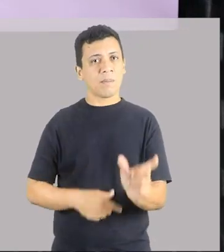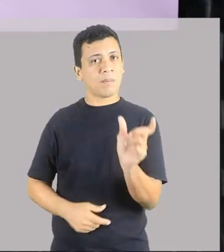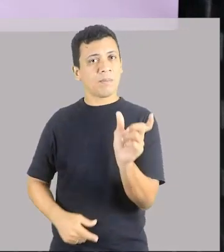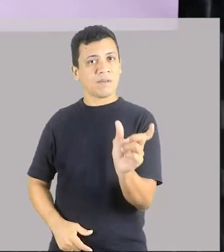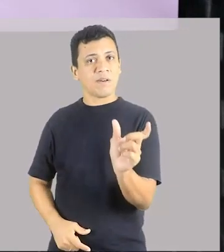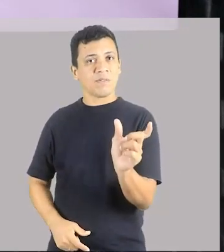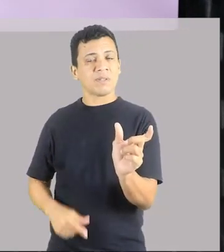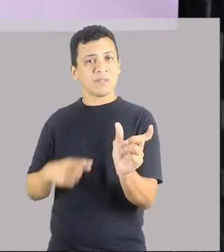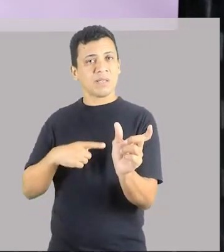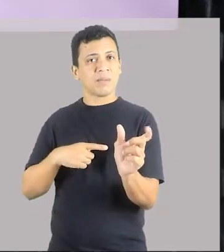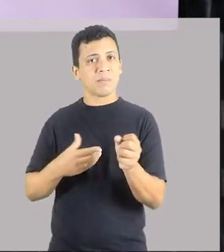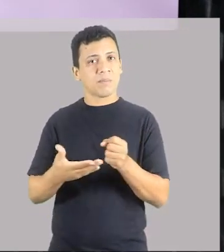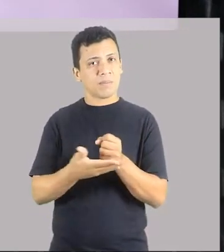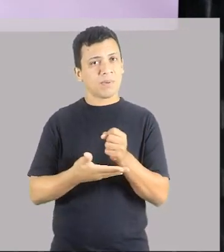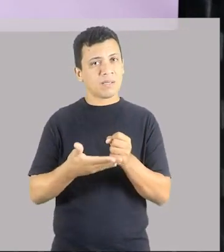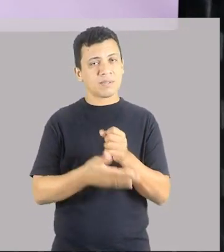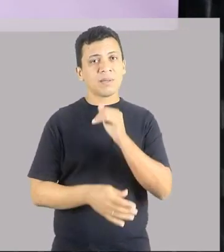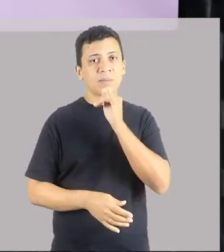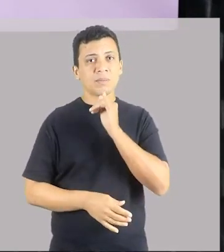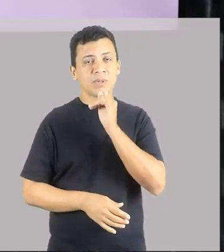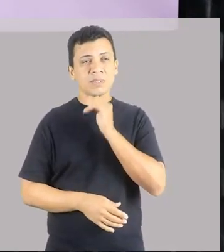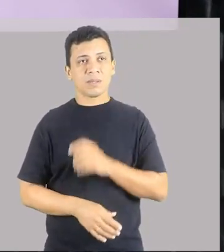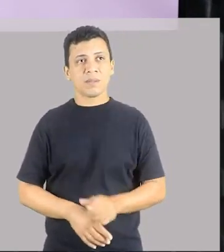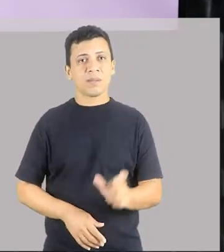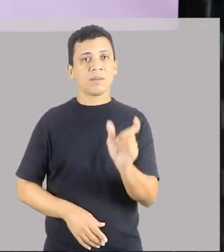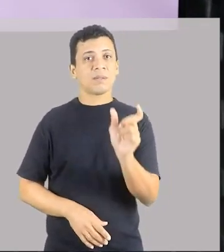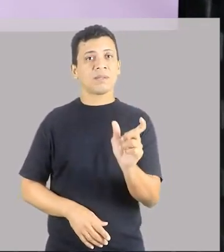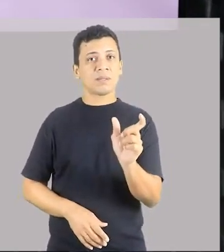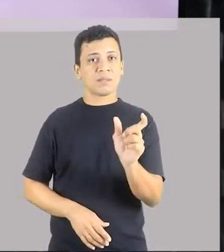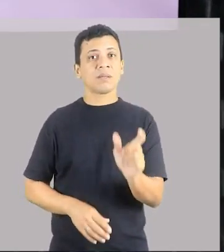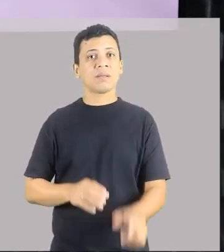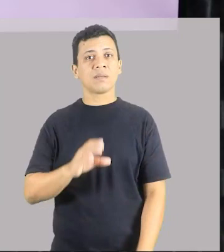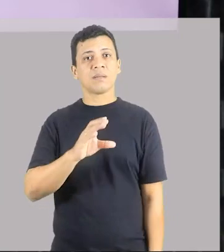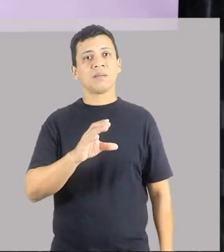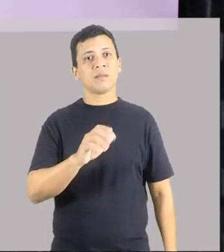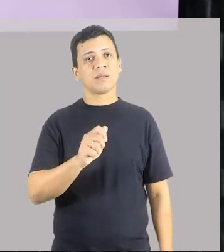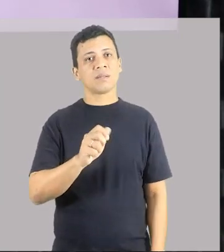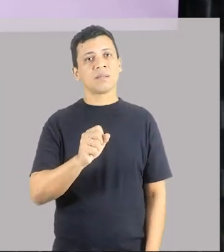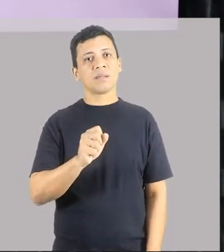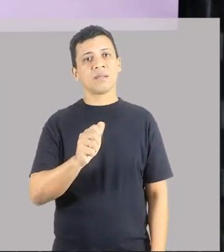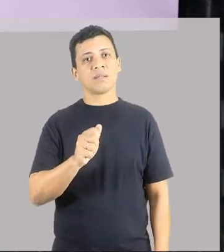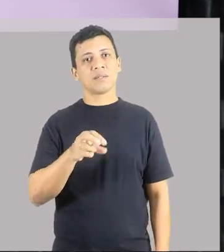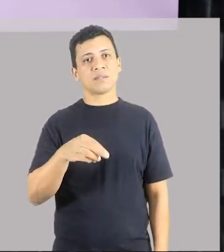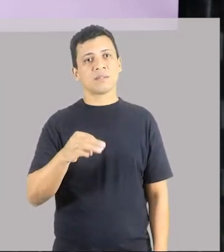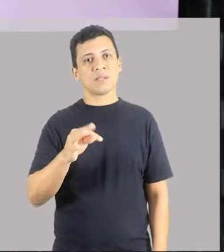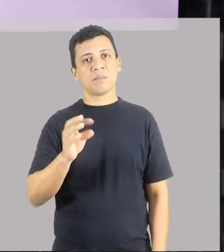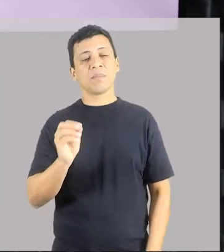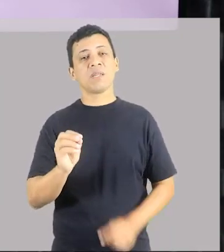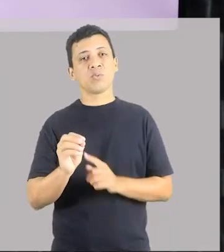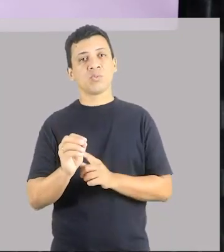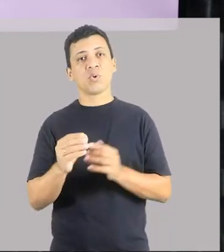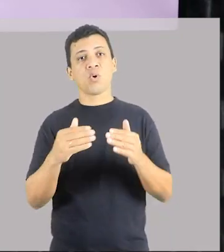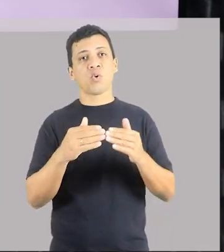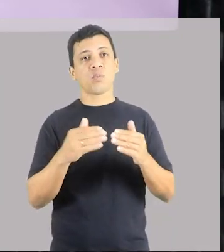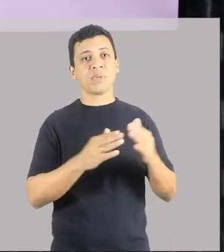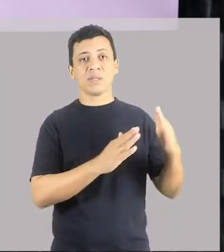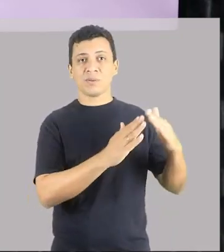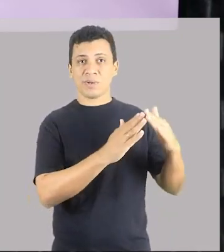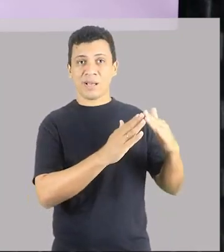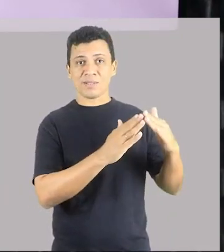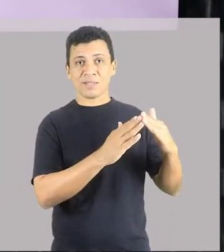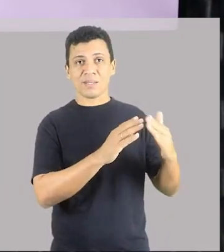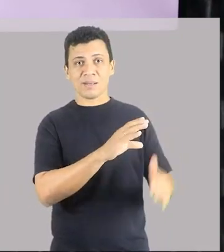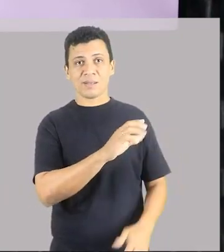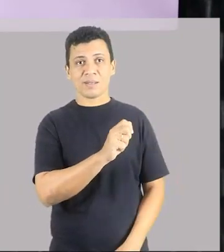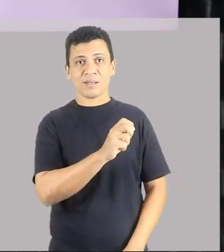a significação básica por exemplo da palavra casamento eu sei que a palavra casamento tem a ver com a palavra casa porque